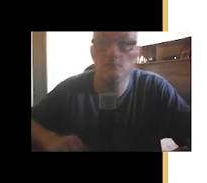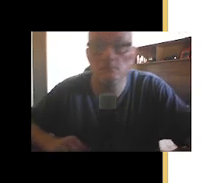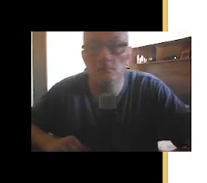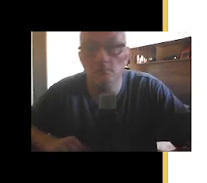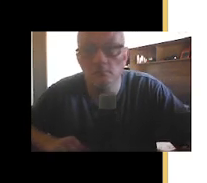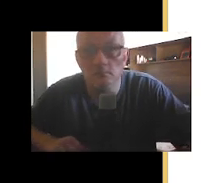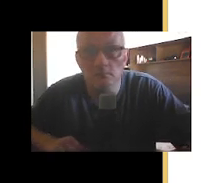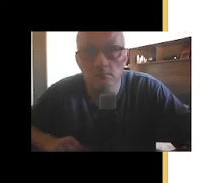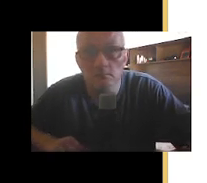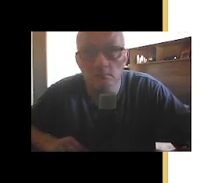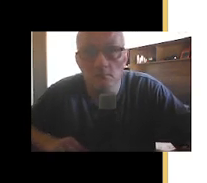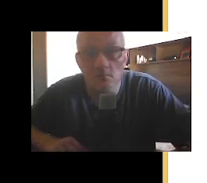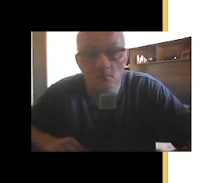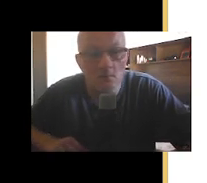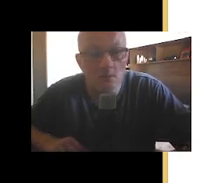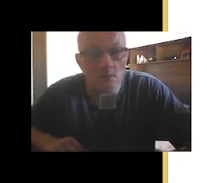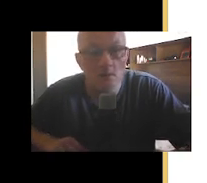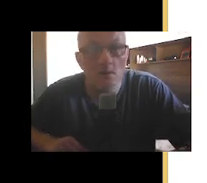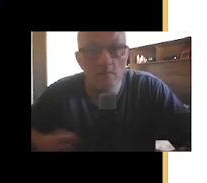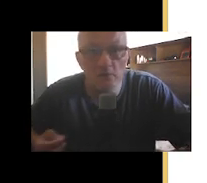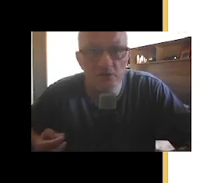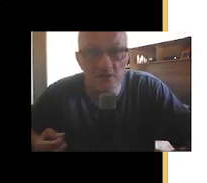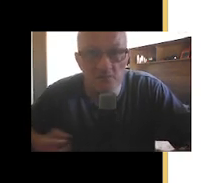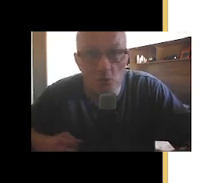Where do you live? Plural form.